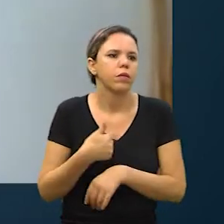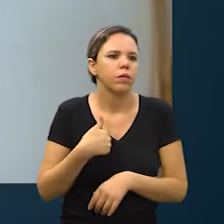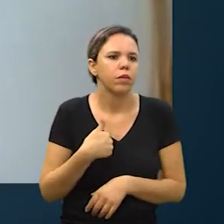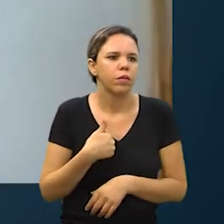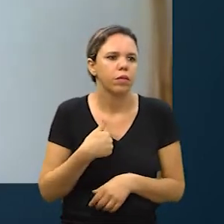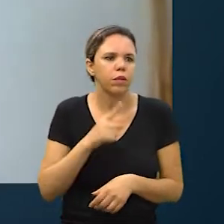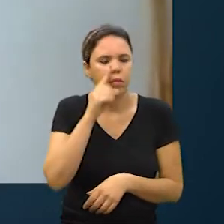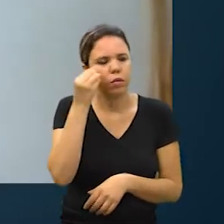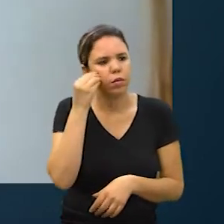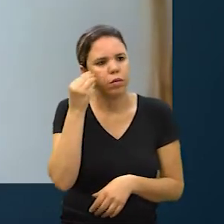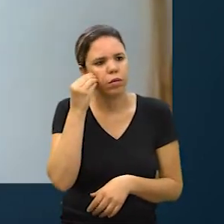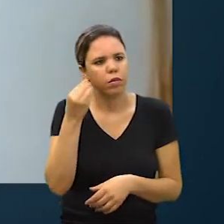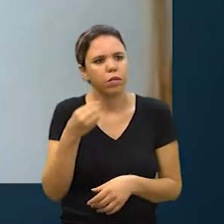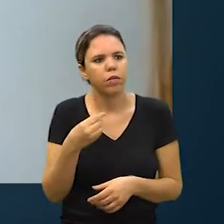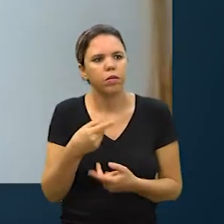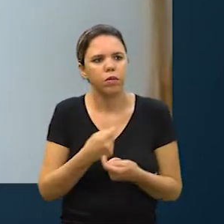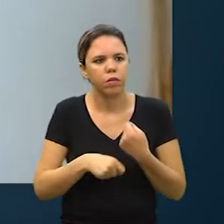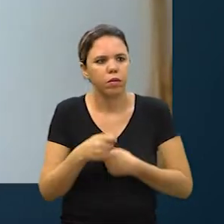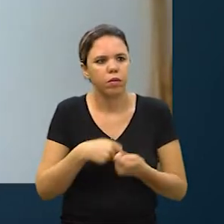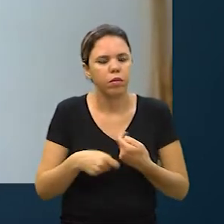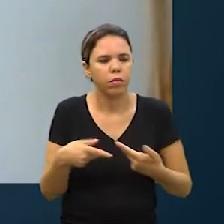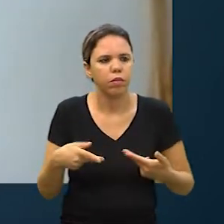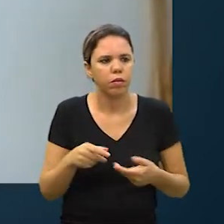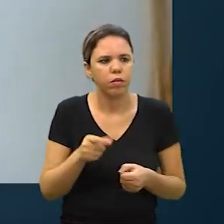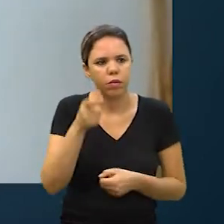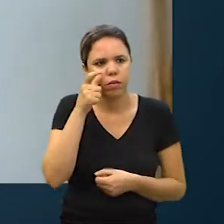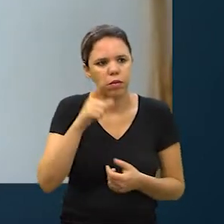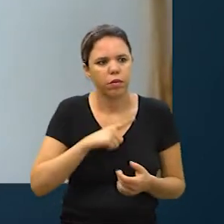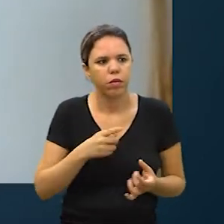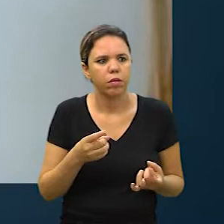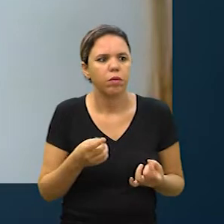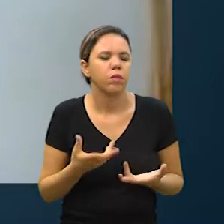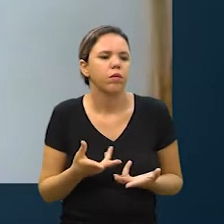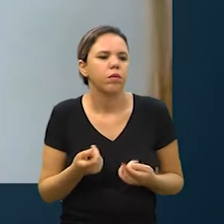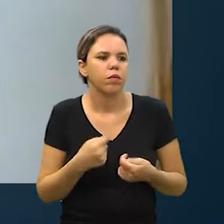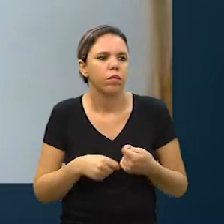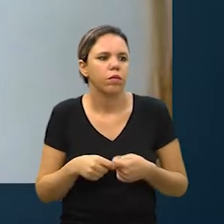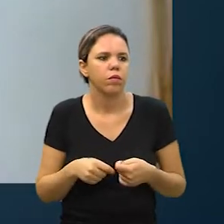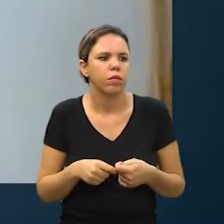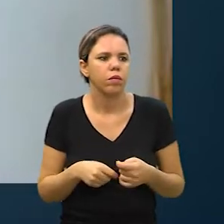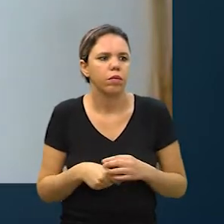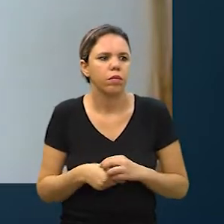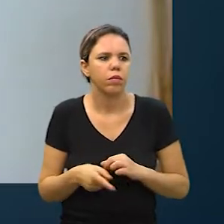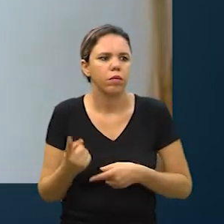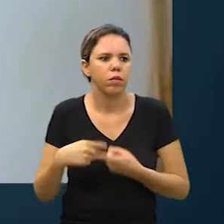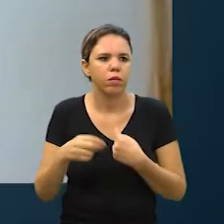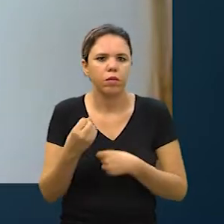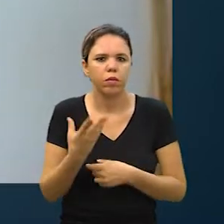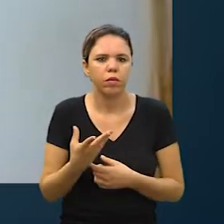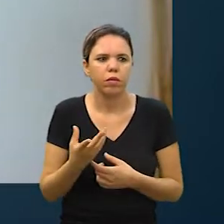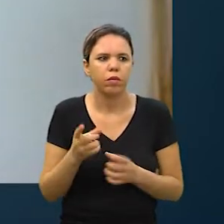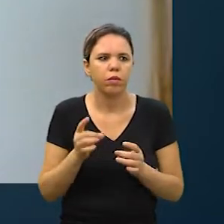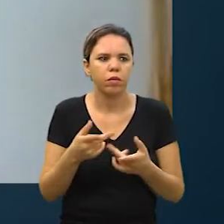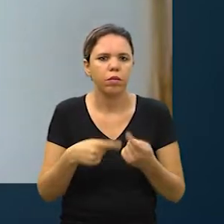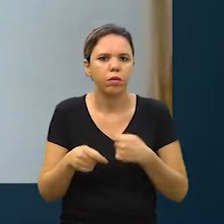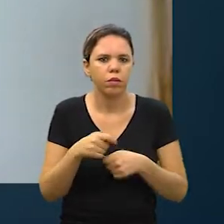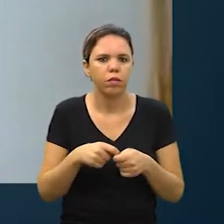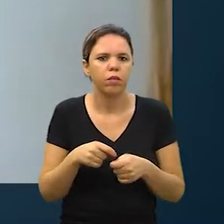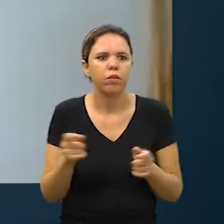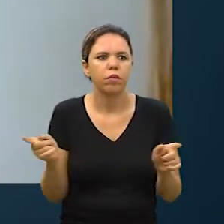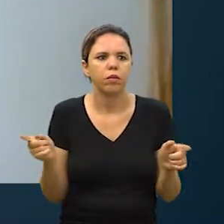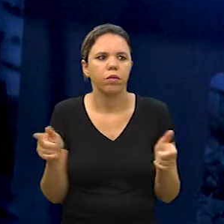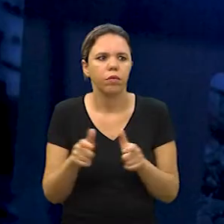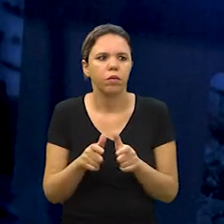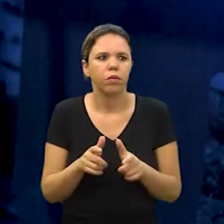eu também colocaria em risco o valuation do meu negócio, né. Uma coisa é Sim, você vender, um negócio performando bem, outra coisa é você vender um negócio em